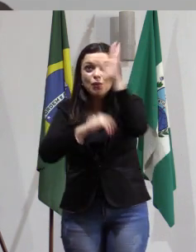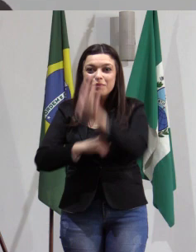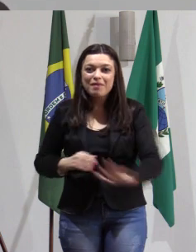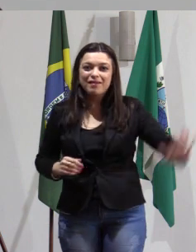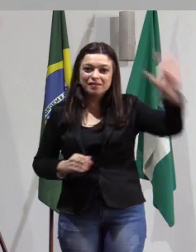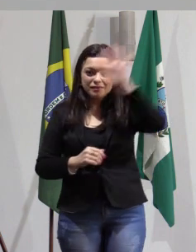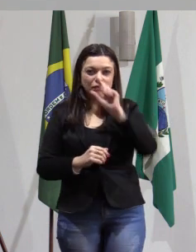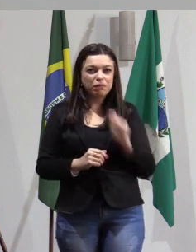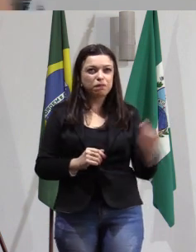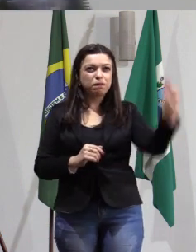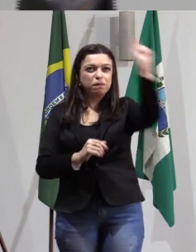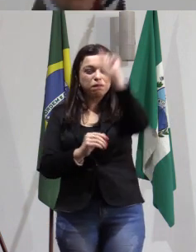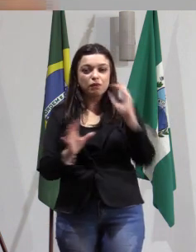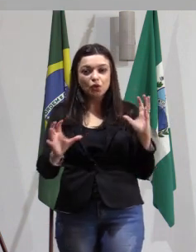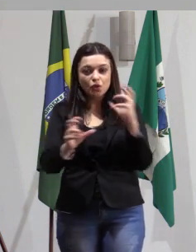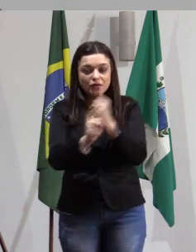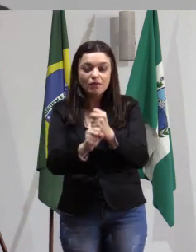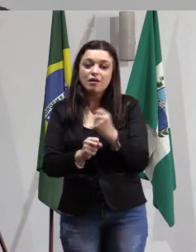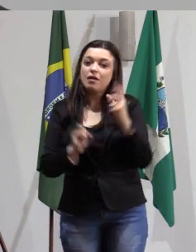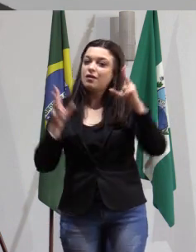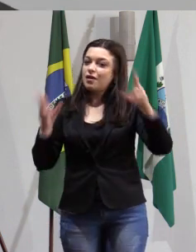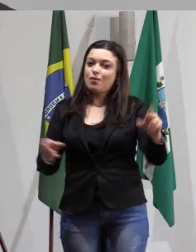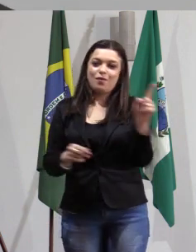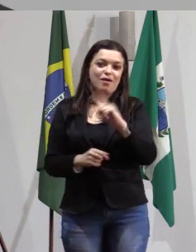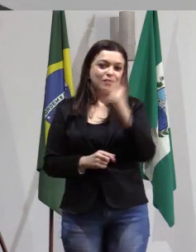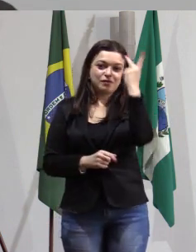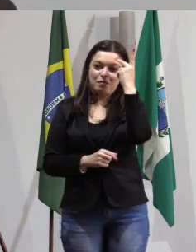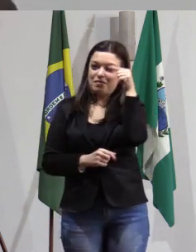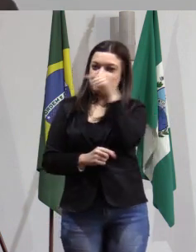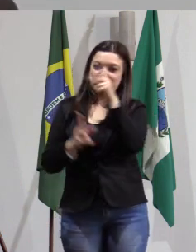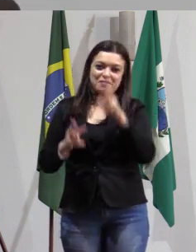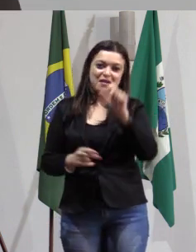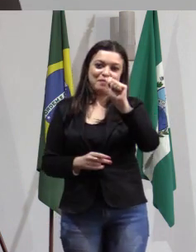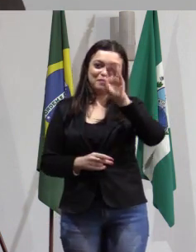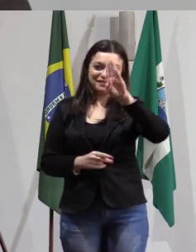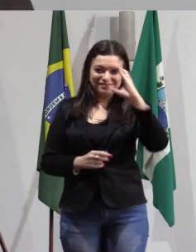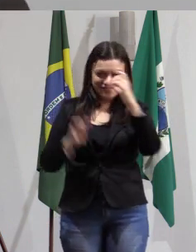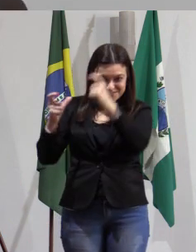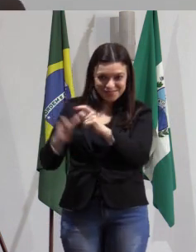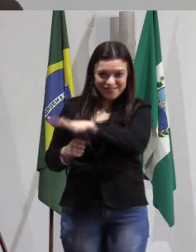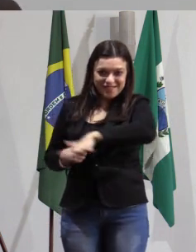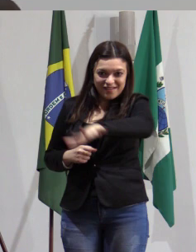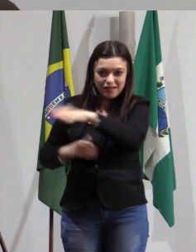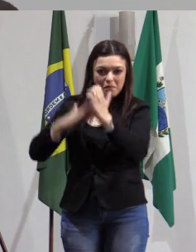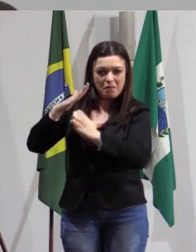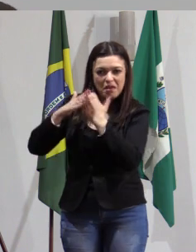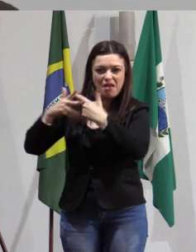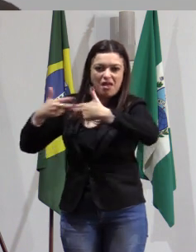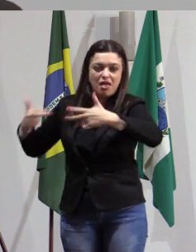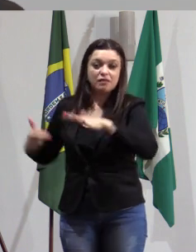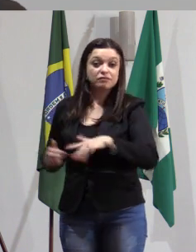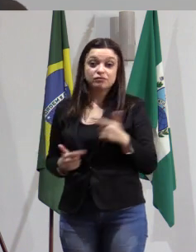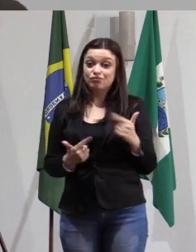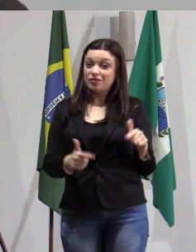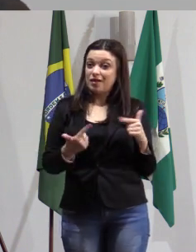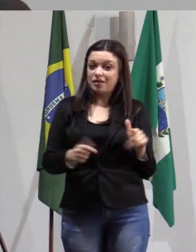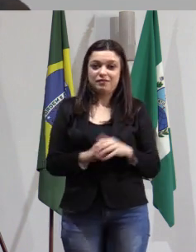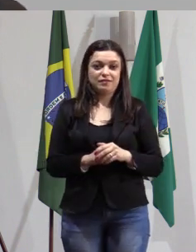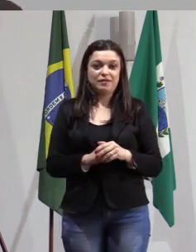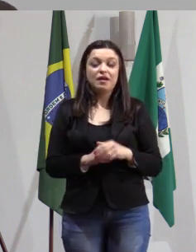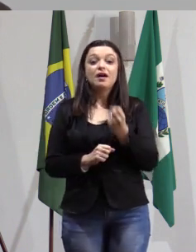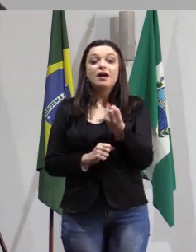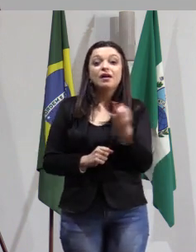Não são todas iguais à Federal do ABC, não são todas iguais a Federal do Paraná. Essa diversidade não